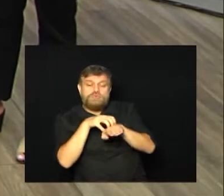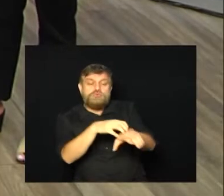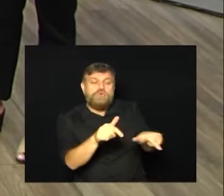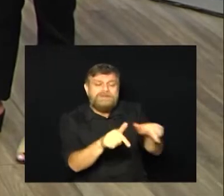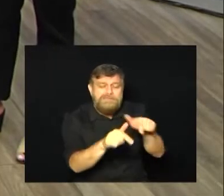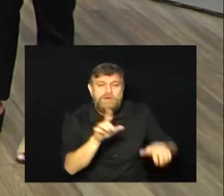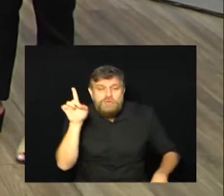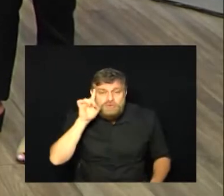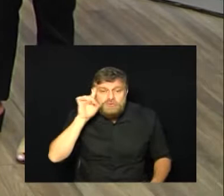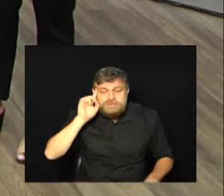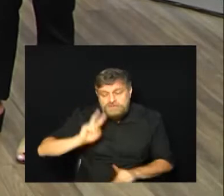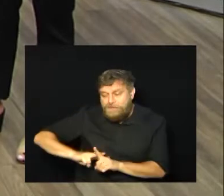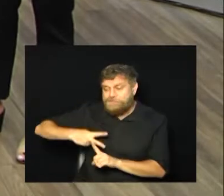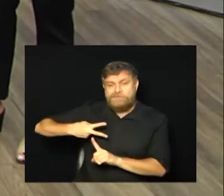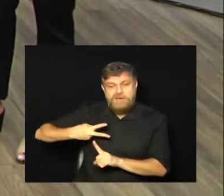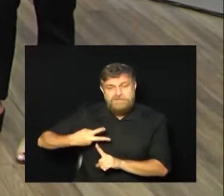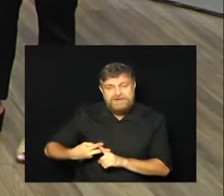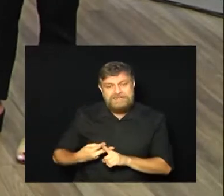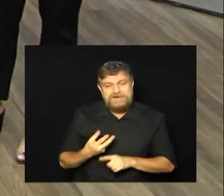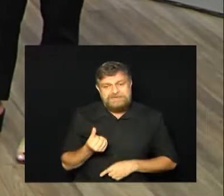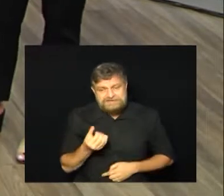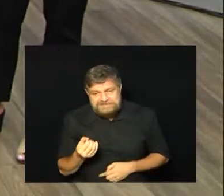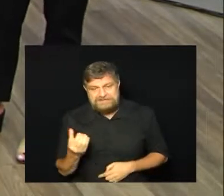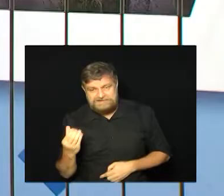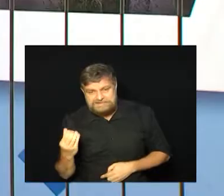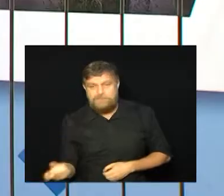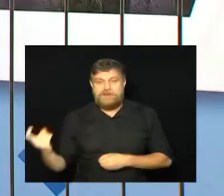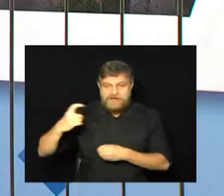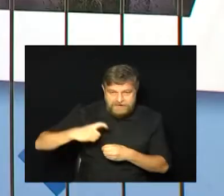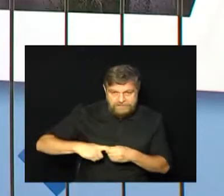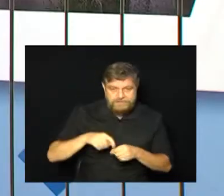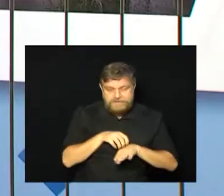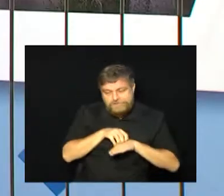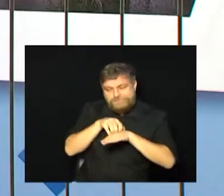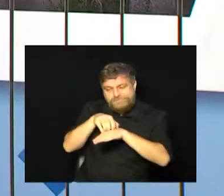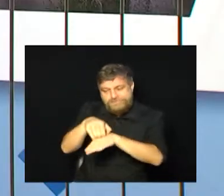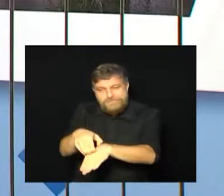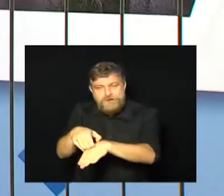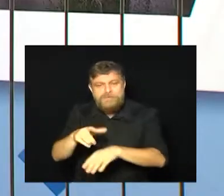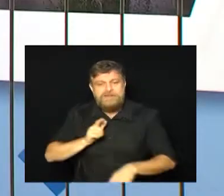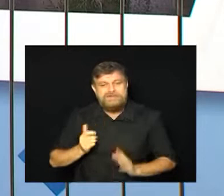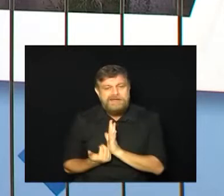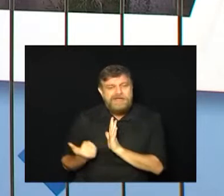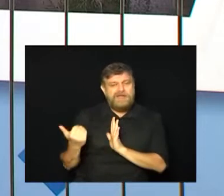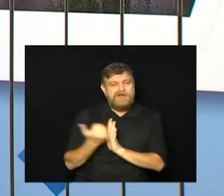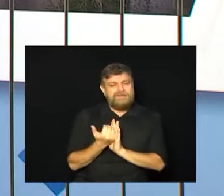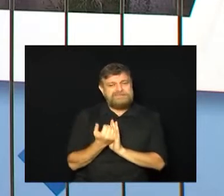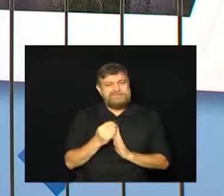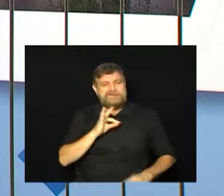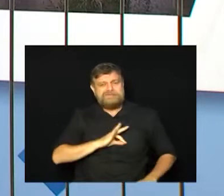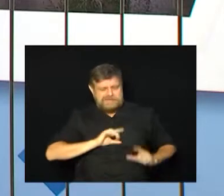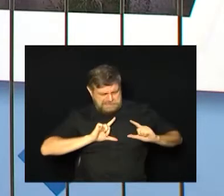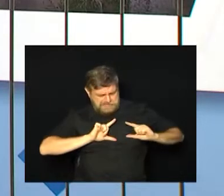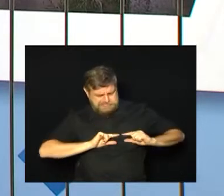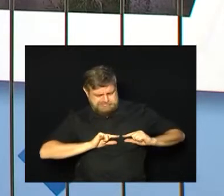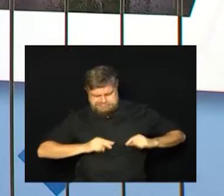imagina, 60 centavos a mais para ir de novo e depois para voltar para casa. Todo esse aumento pesa no bolso de